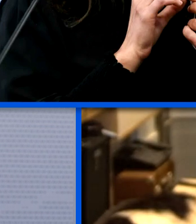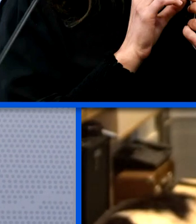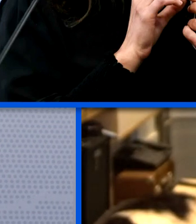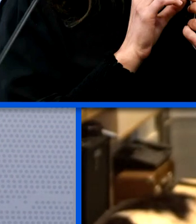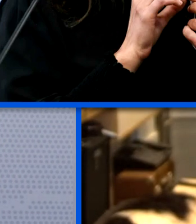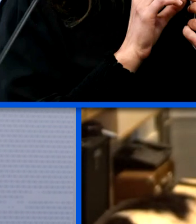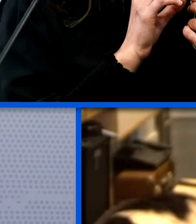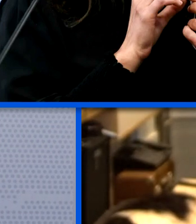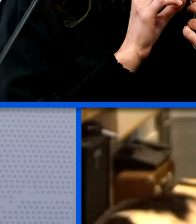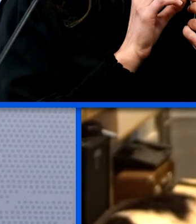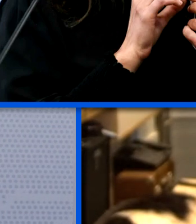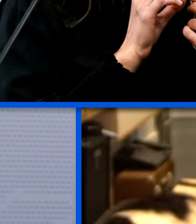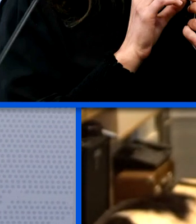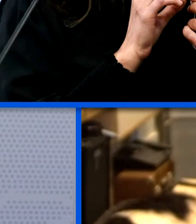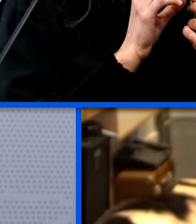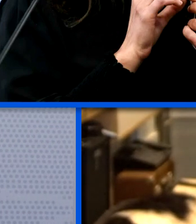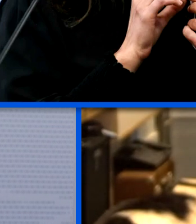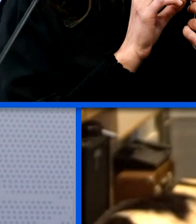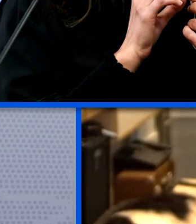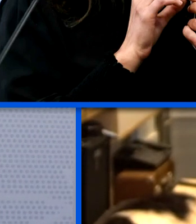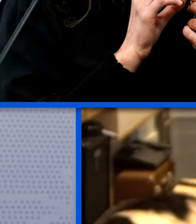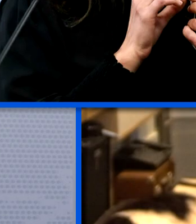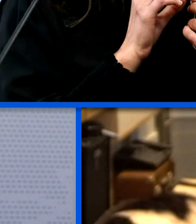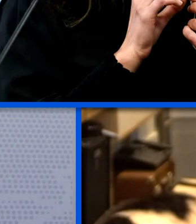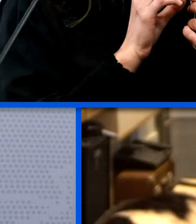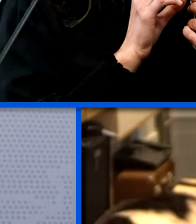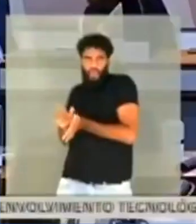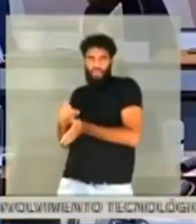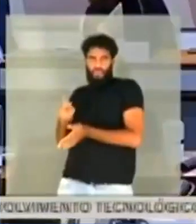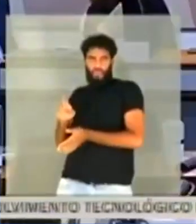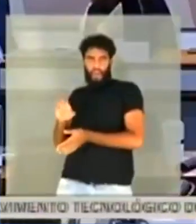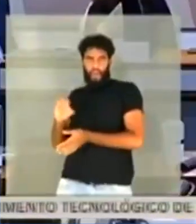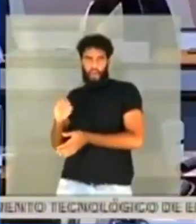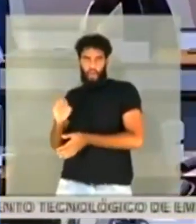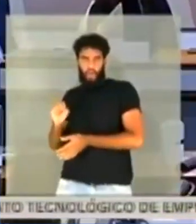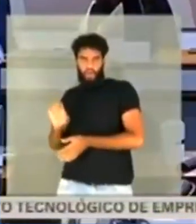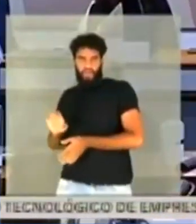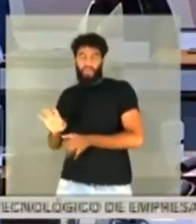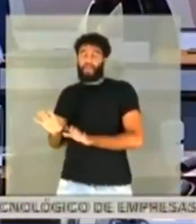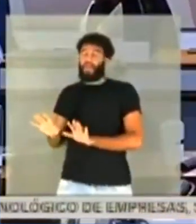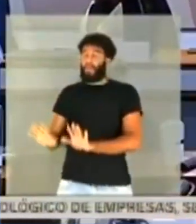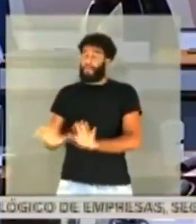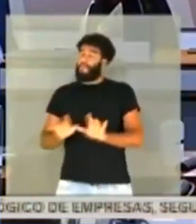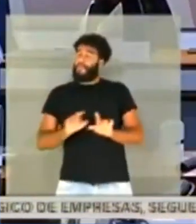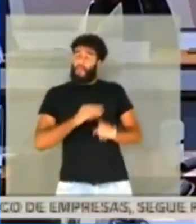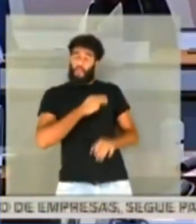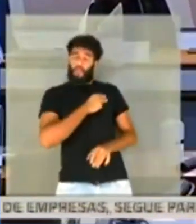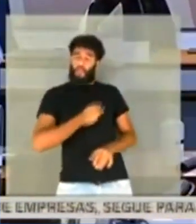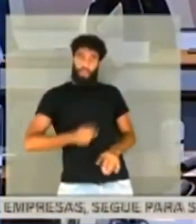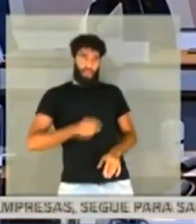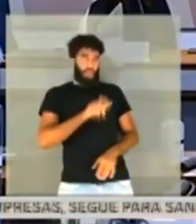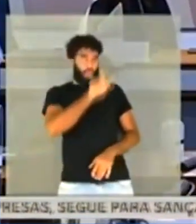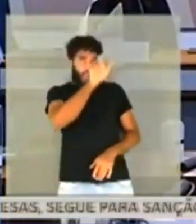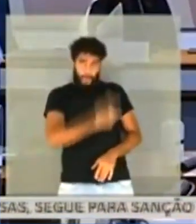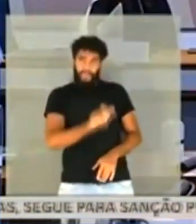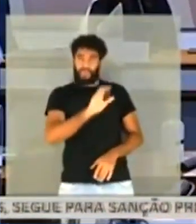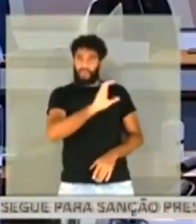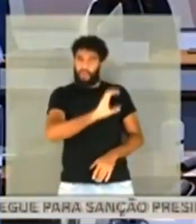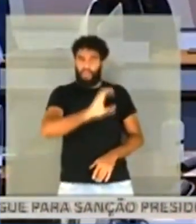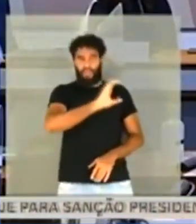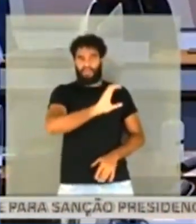de ideia negacionista defendida pelo governo federal e seus asseclas. O ministro Marcelo Queiroga é um homem da